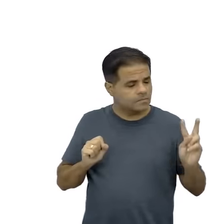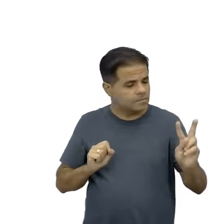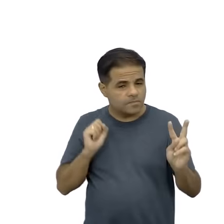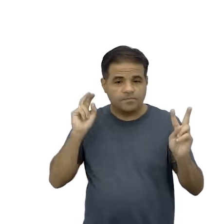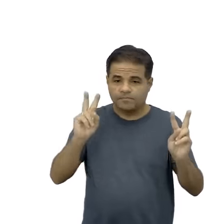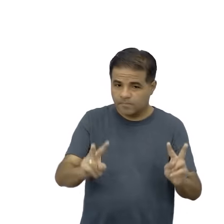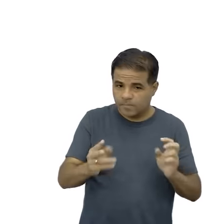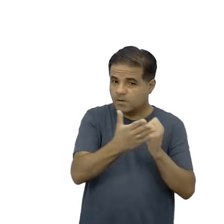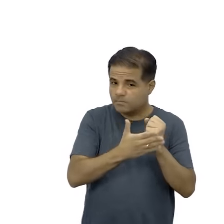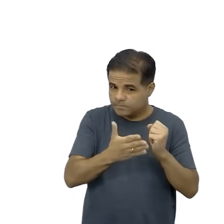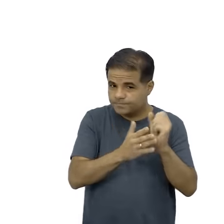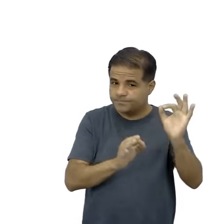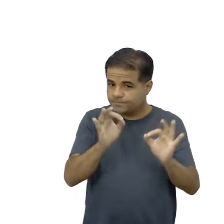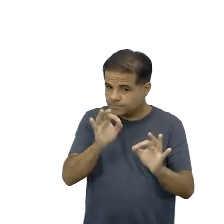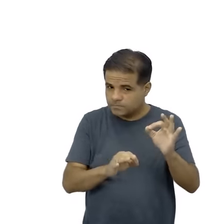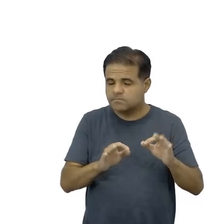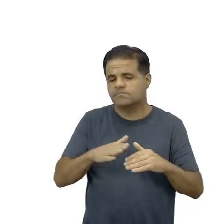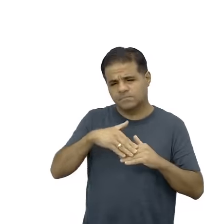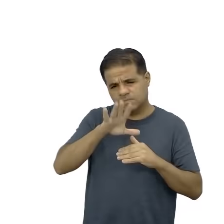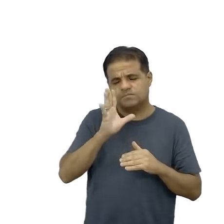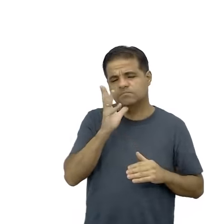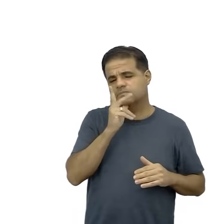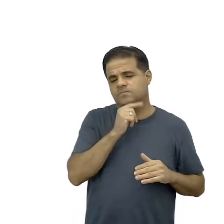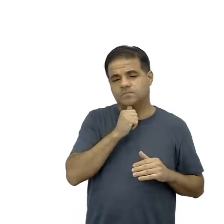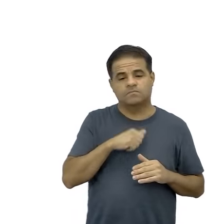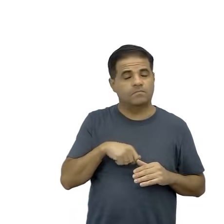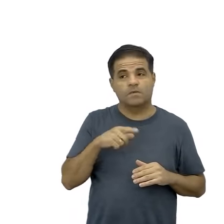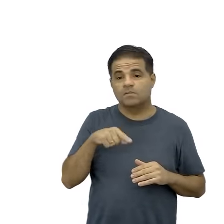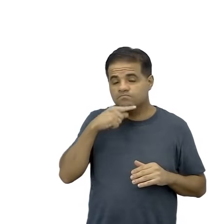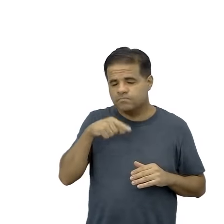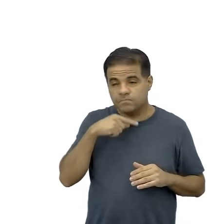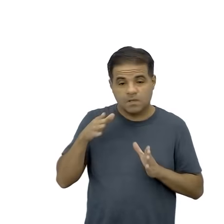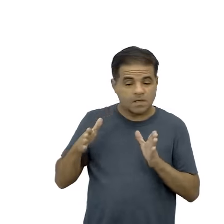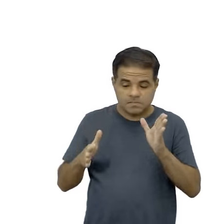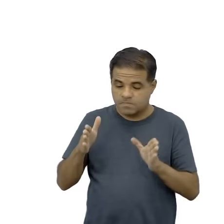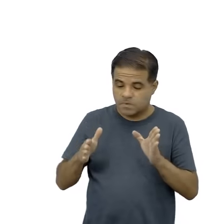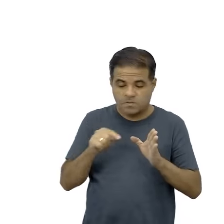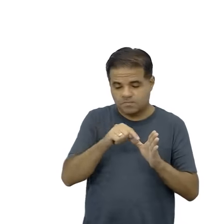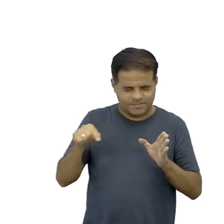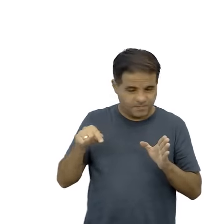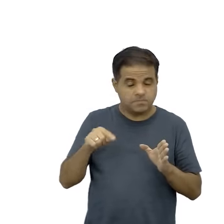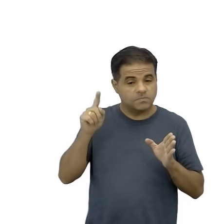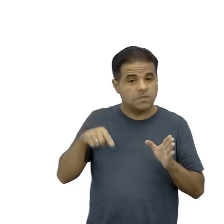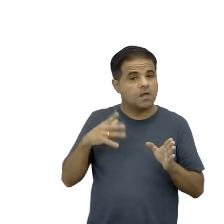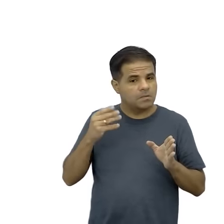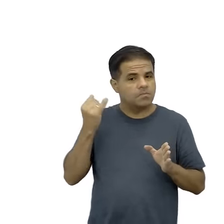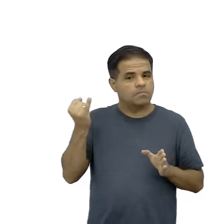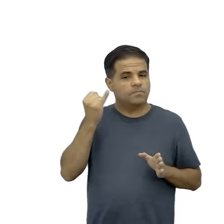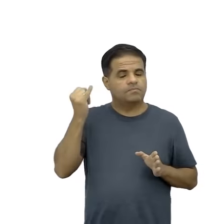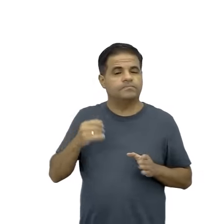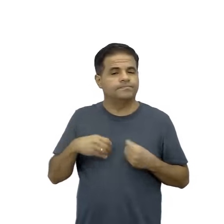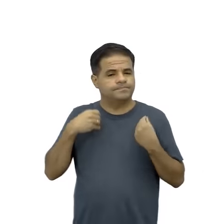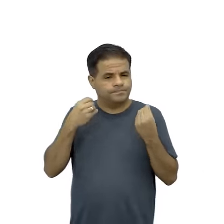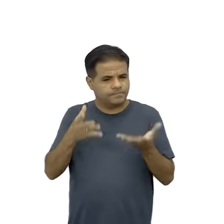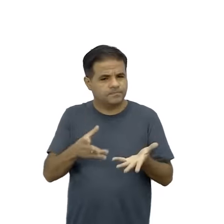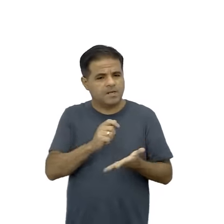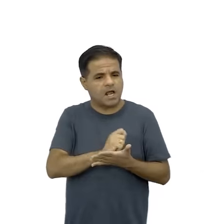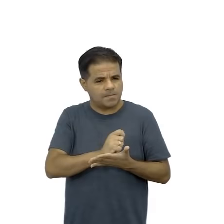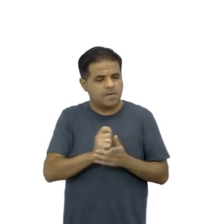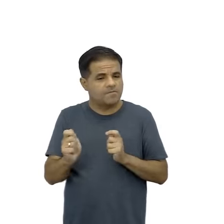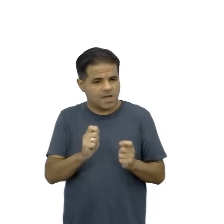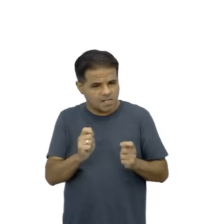aprendizagem baseada em projetos, que é um pouquinho mais demorada, não dá muito para esse período, né? mas é muito importante. Gamificação